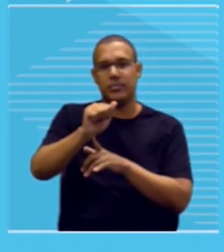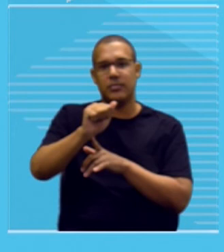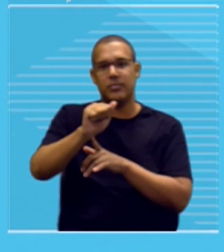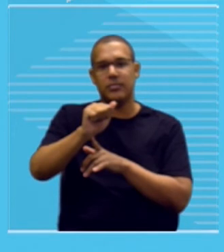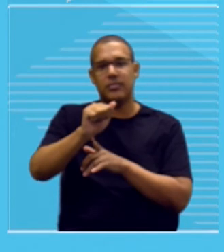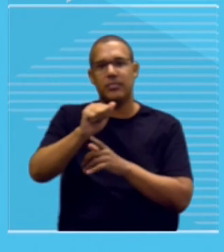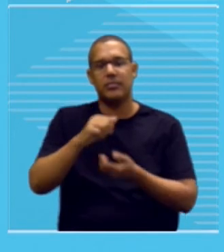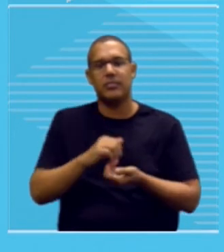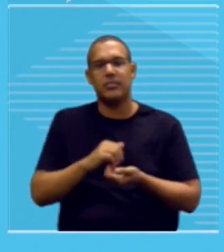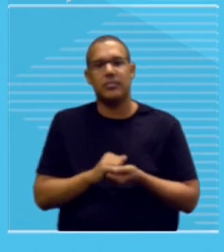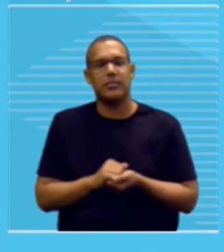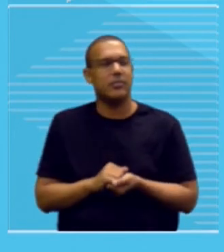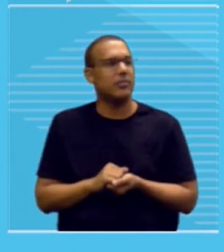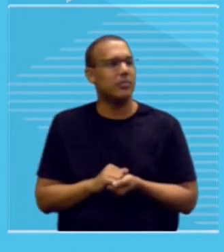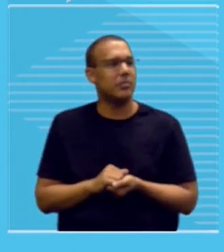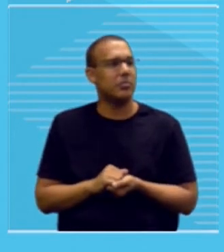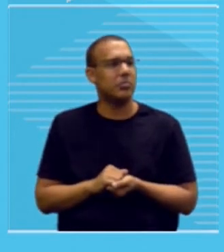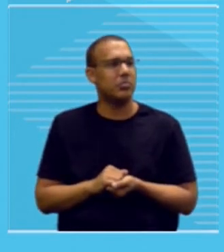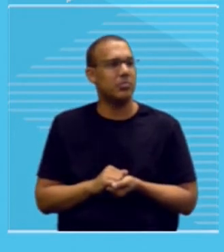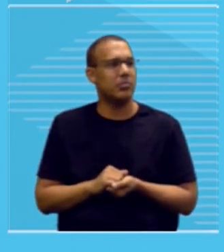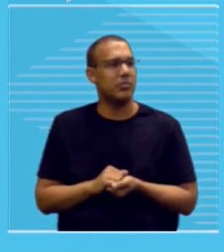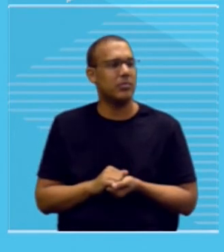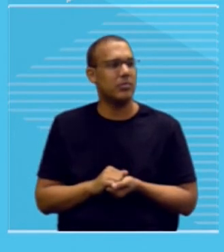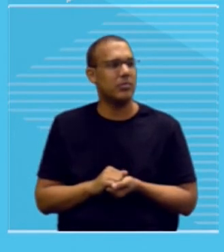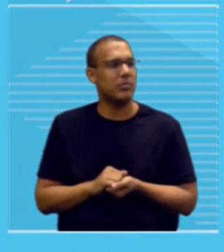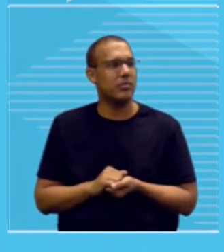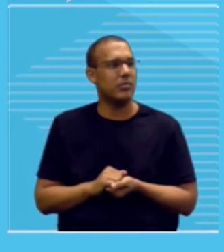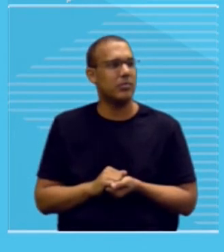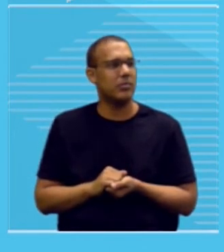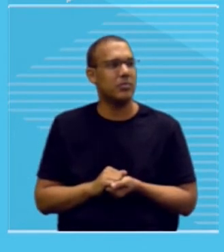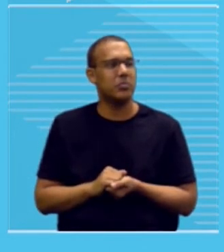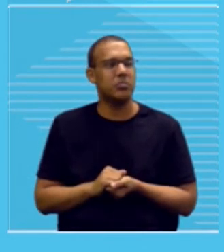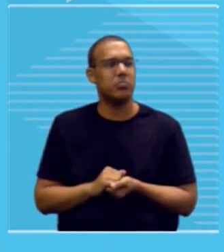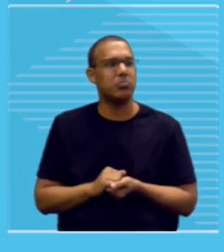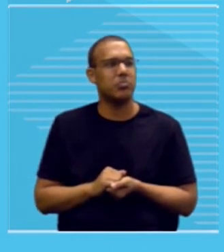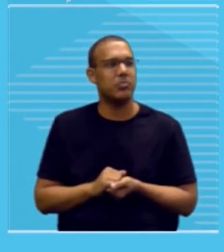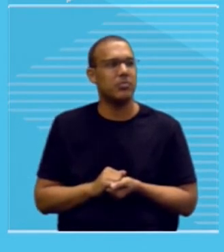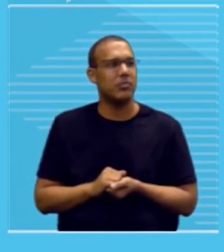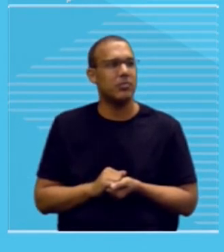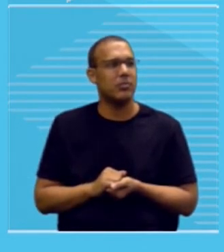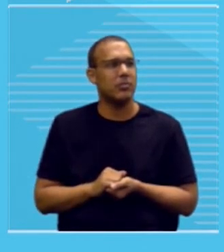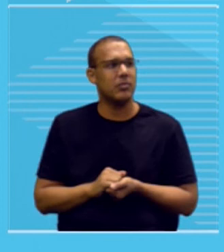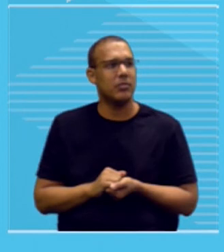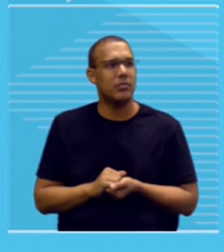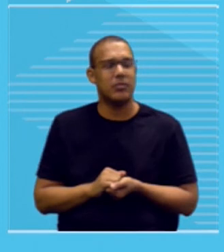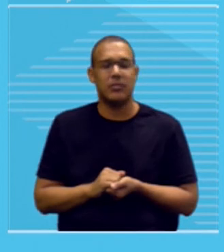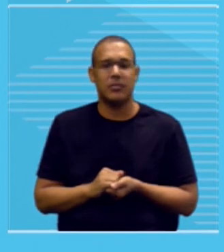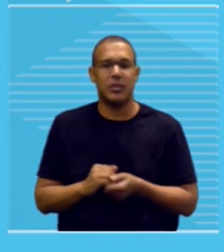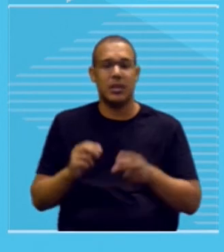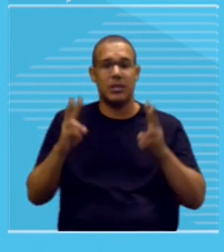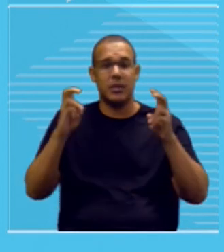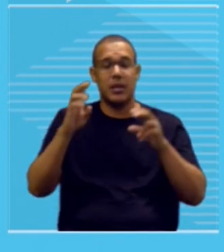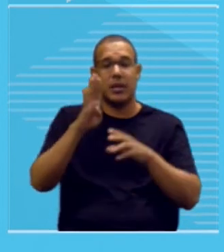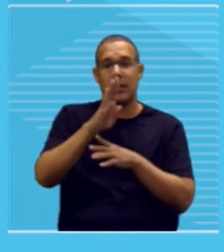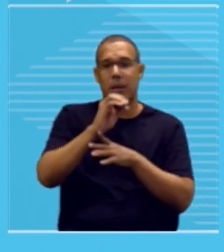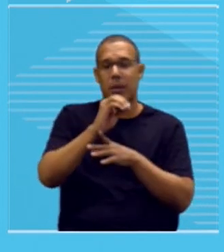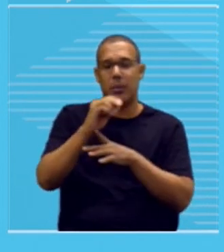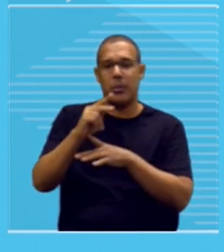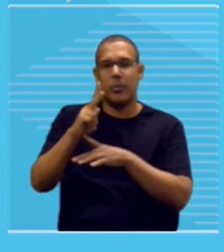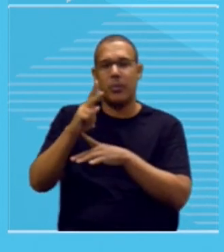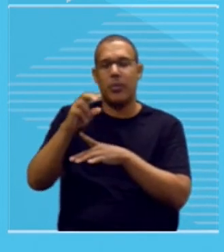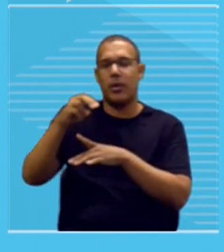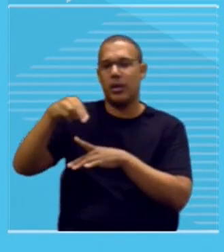mais Dá tempo ainda da gente fazer mais uma ainda sobre esse texto hein a partir então da expressão book